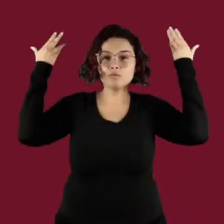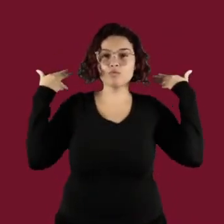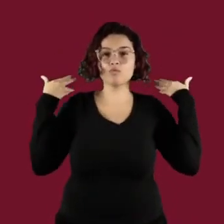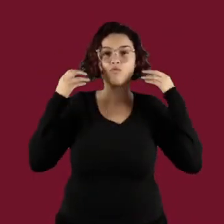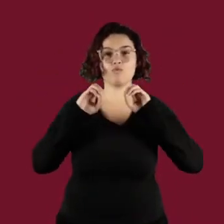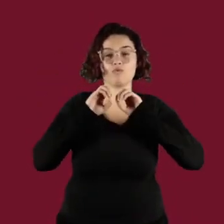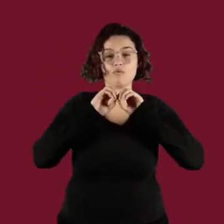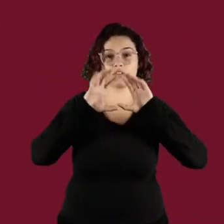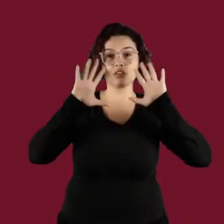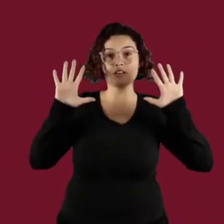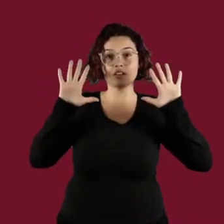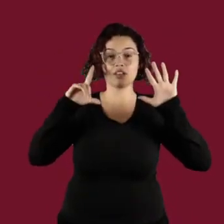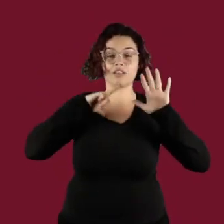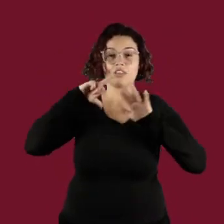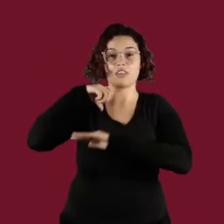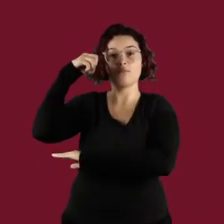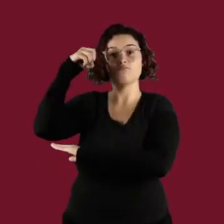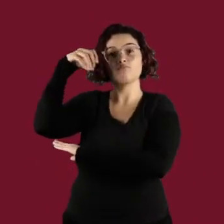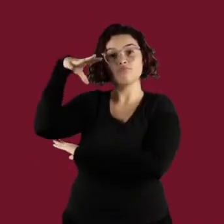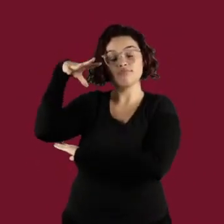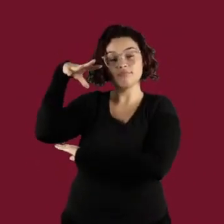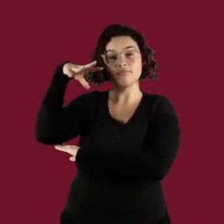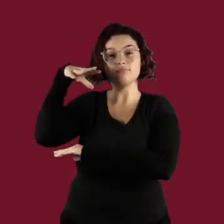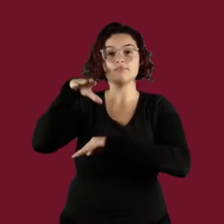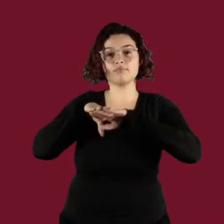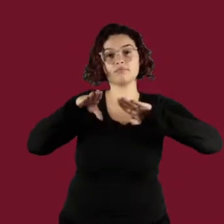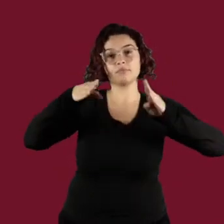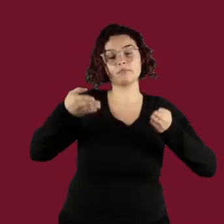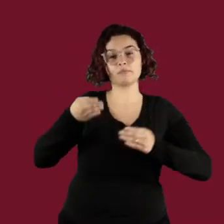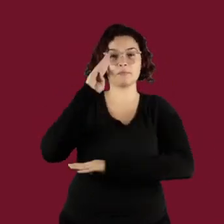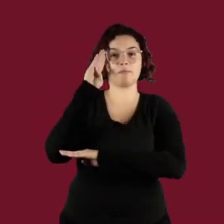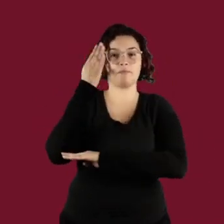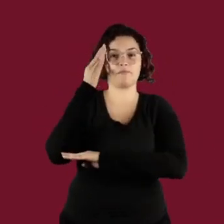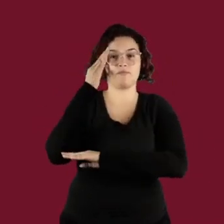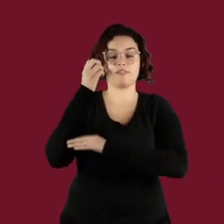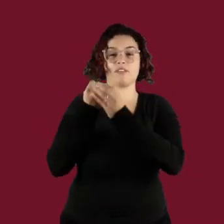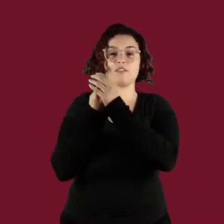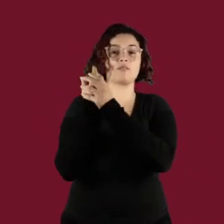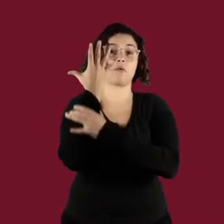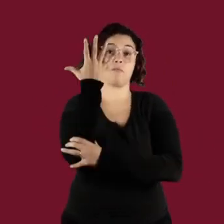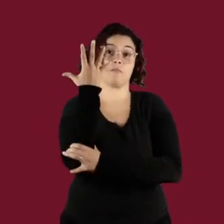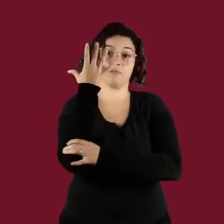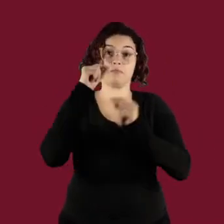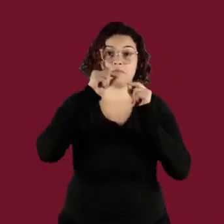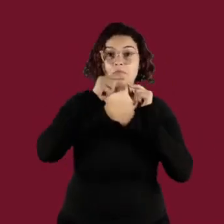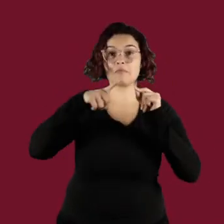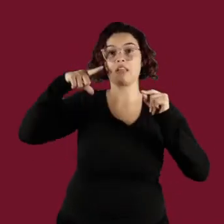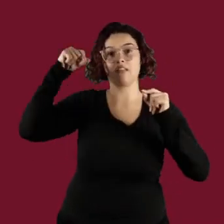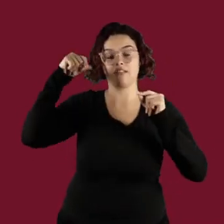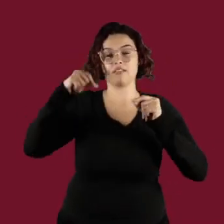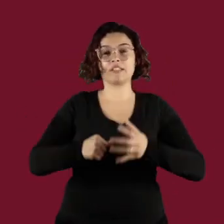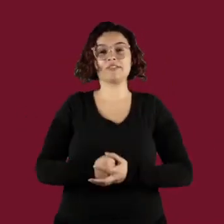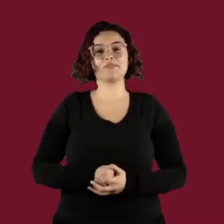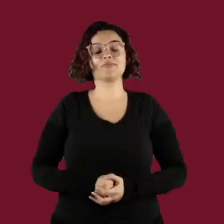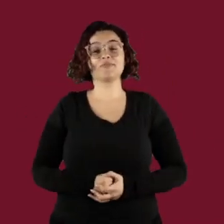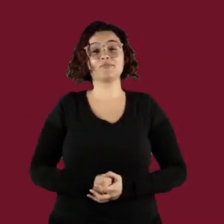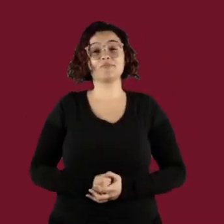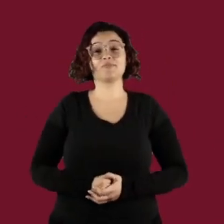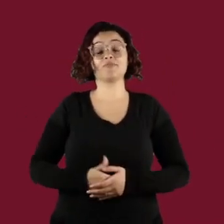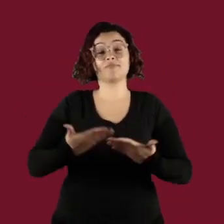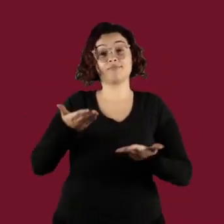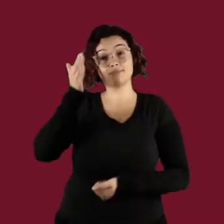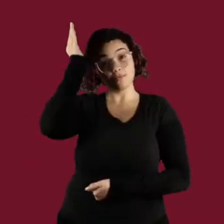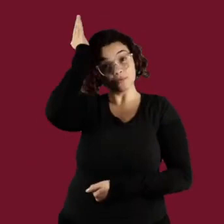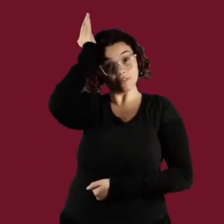com uma luminária, um aparador de madeira e uma planta atrás de mim. Bom, o Sesc Ideias de hoje é